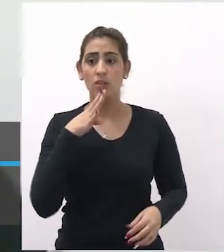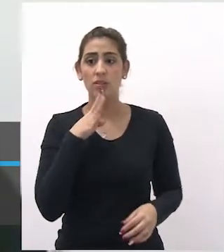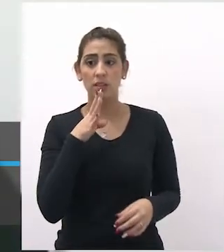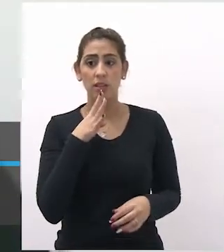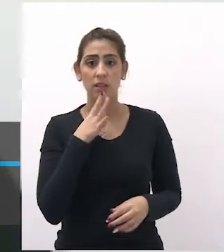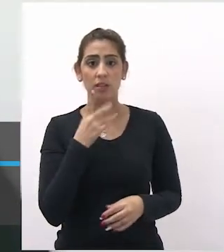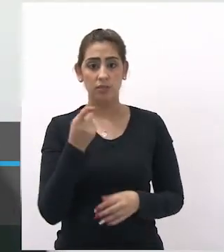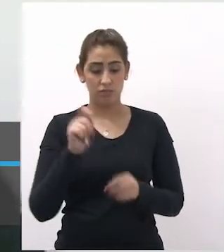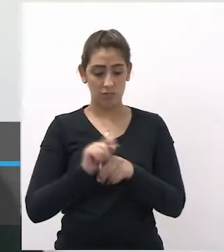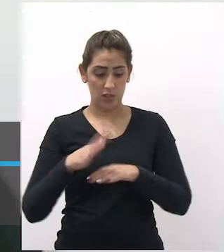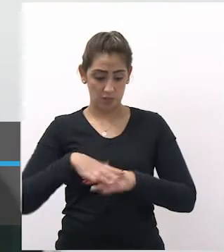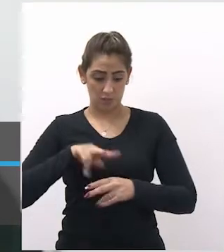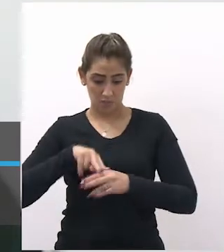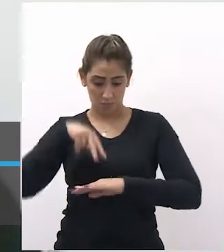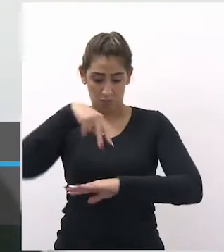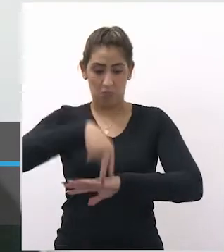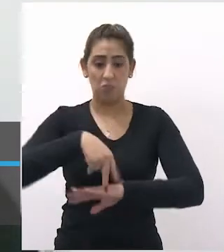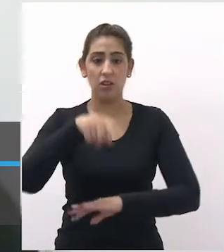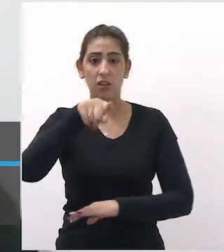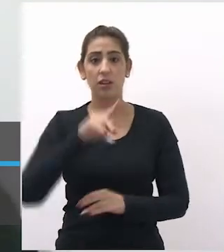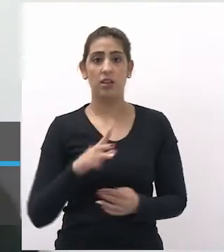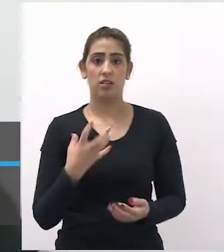desse incômodo e desse questionamento.